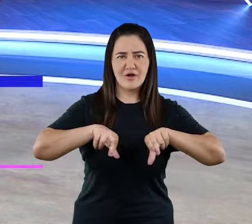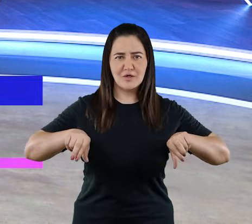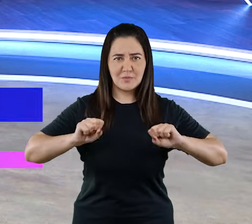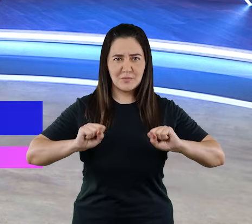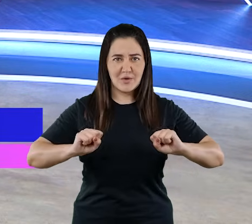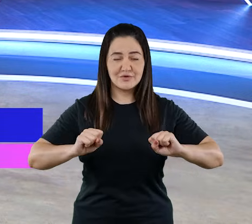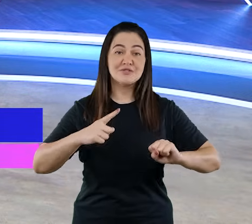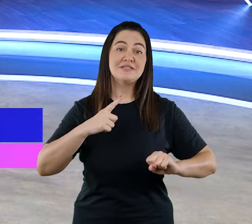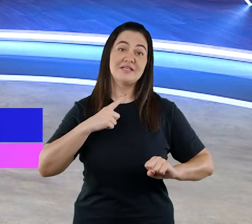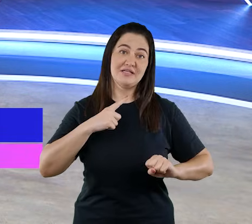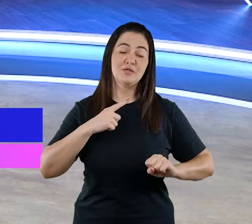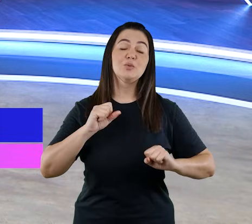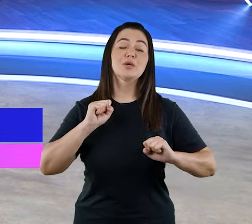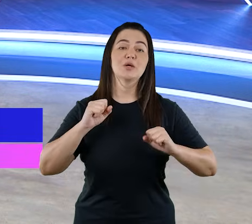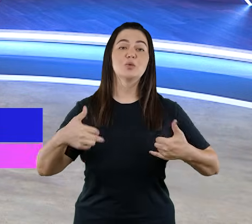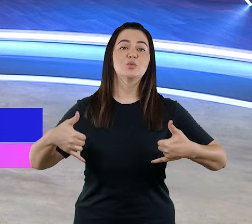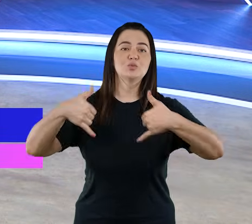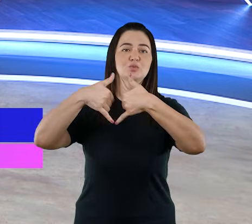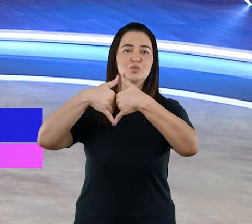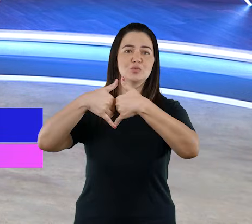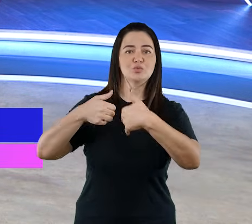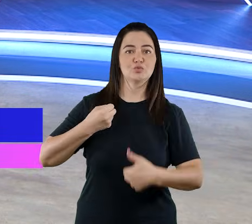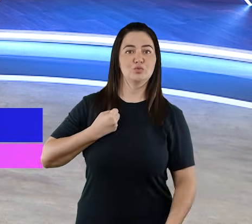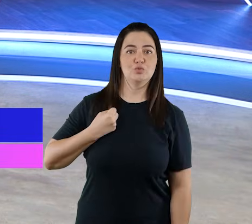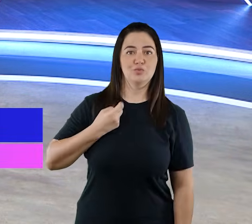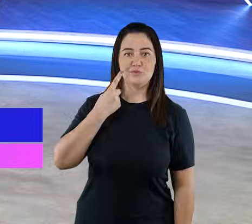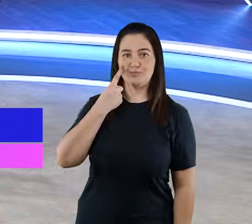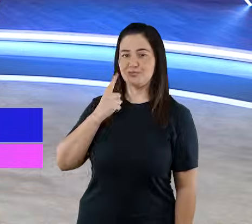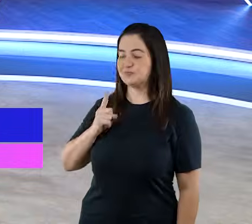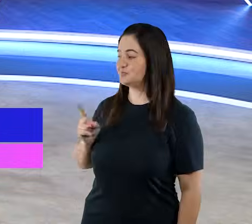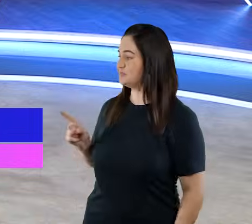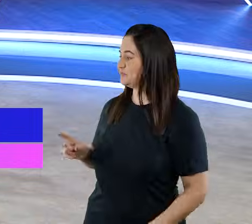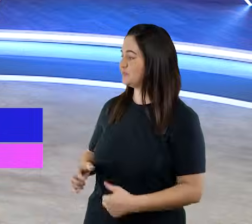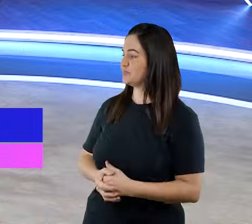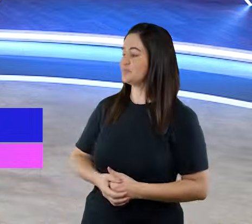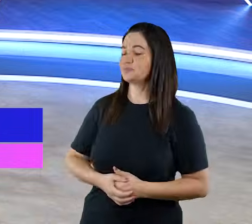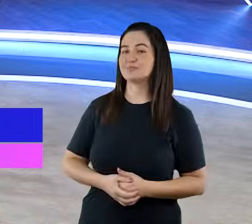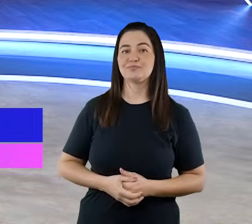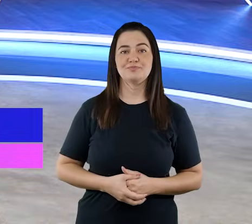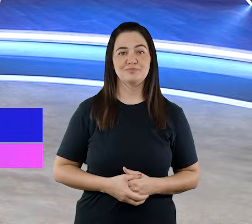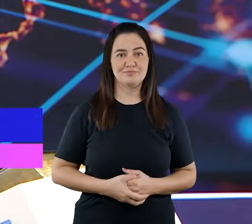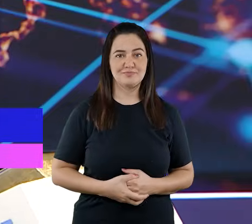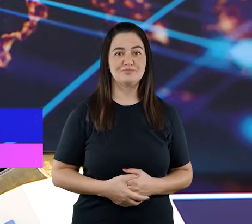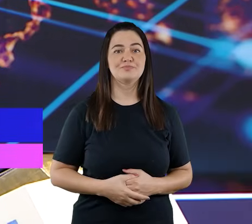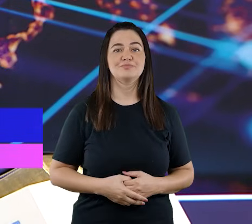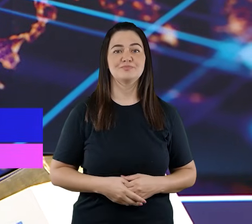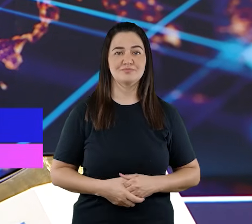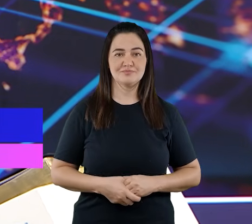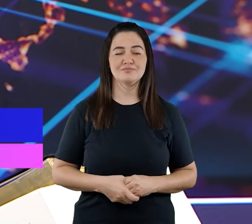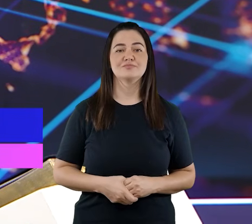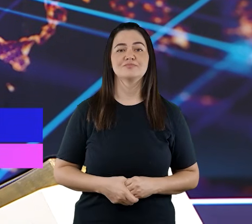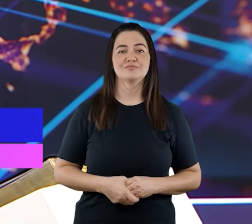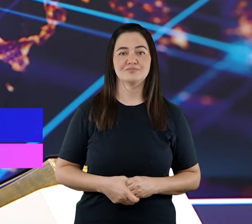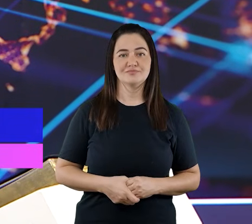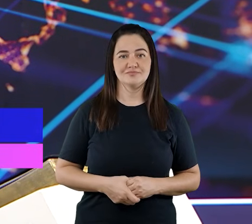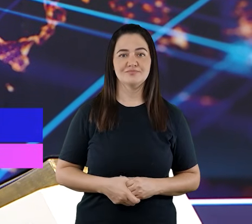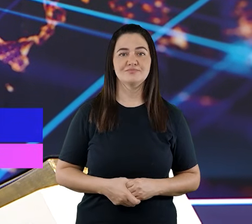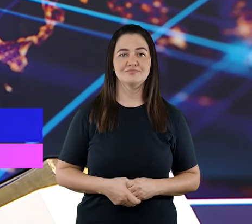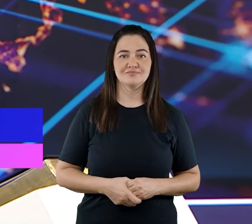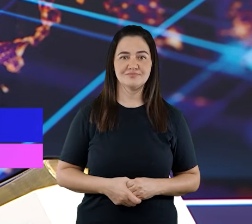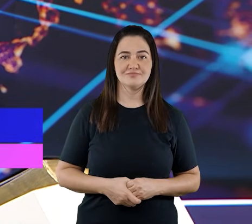nós. O número é 12 21 27 31 21. Vou repetir,